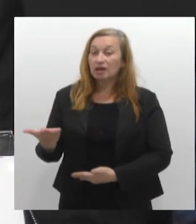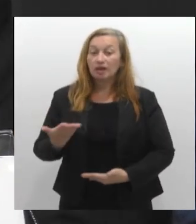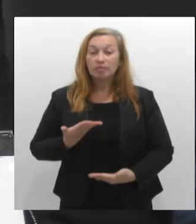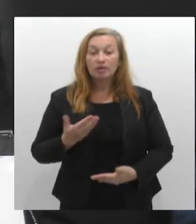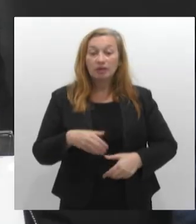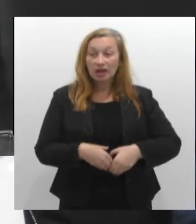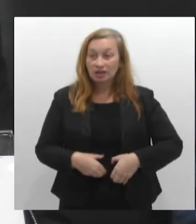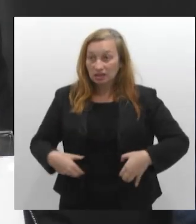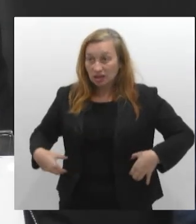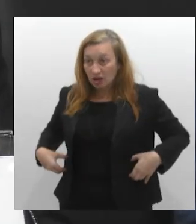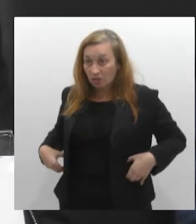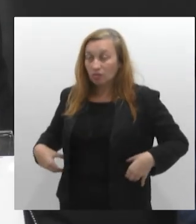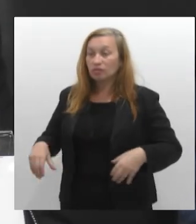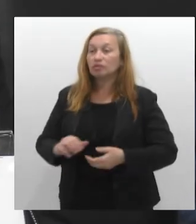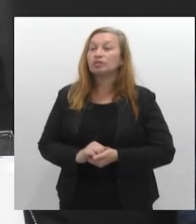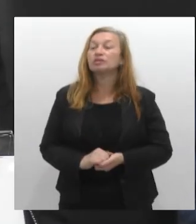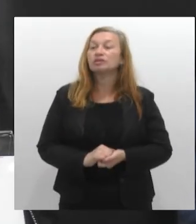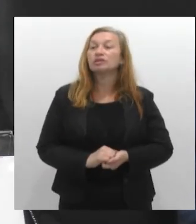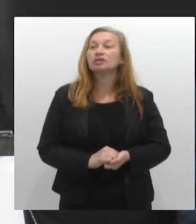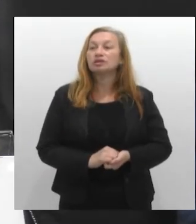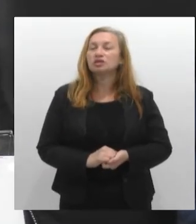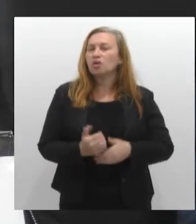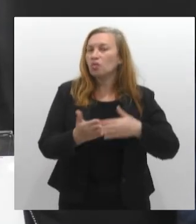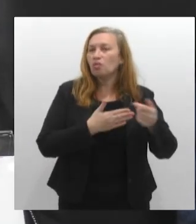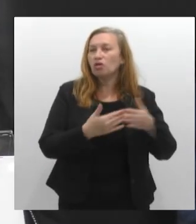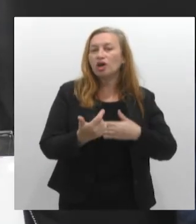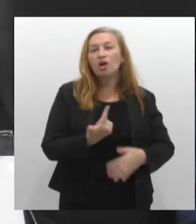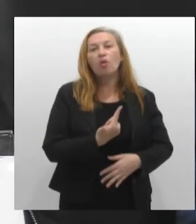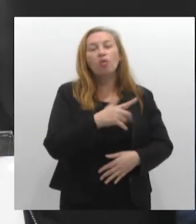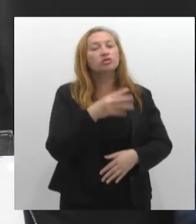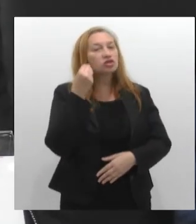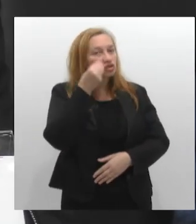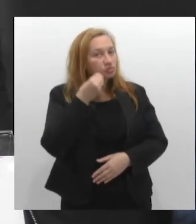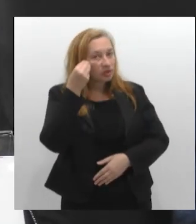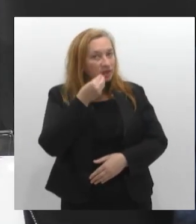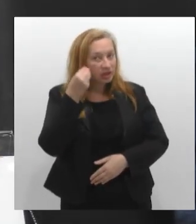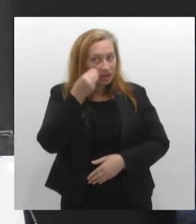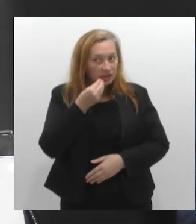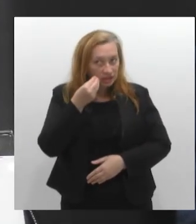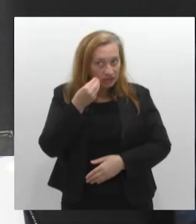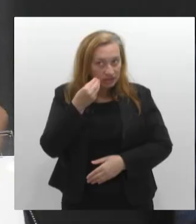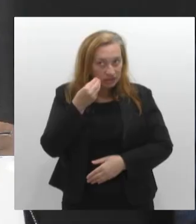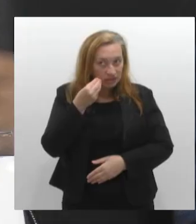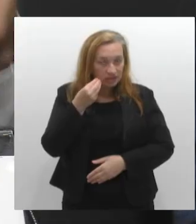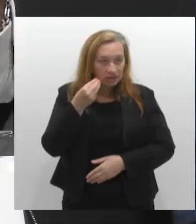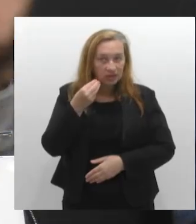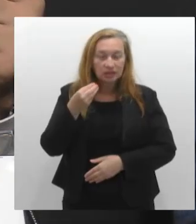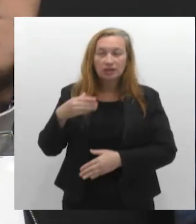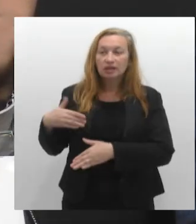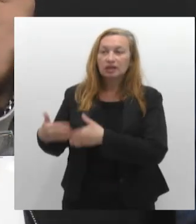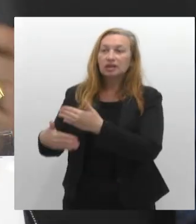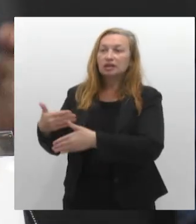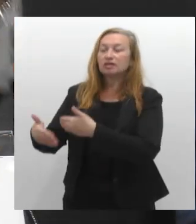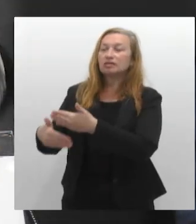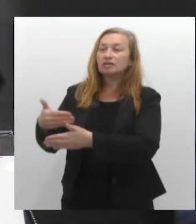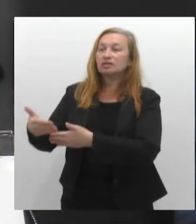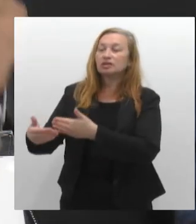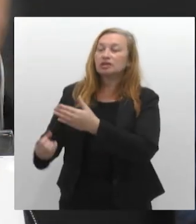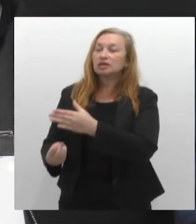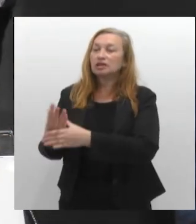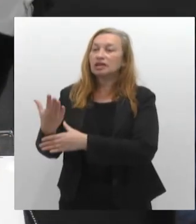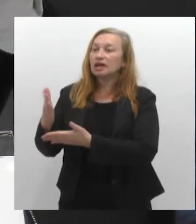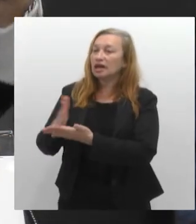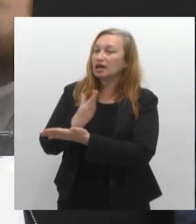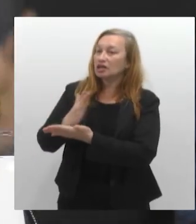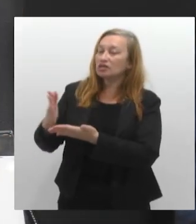cardeal, de qualquer outra experiência laboral, é que legado se constrói muitas